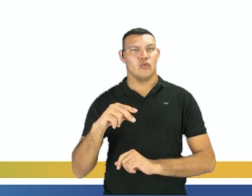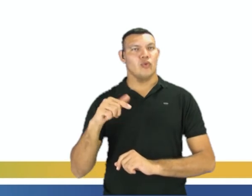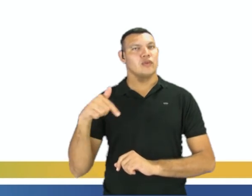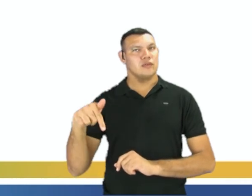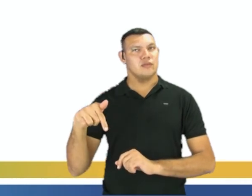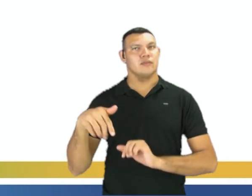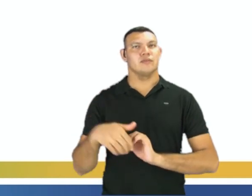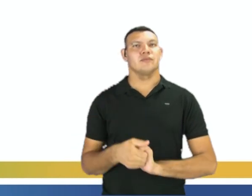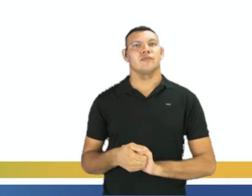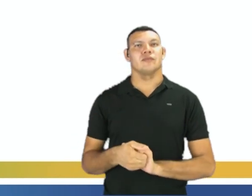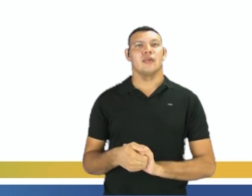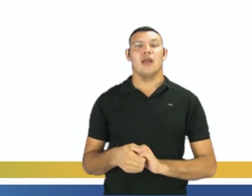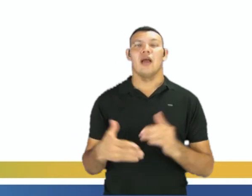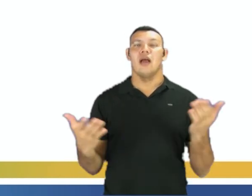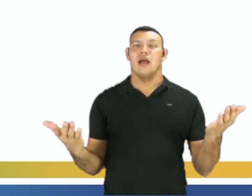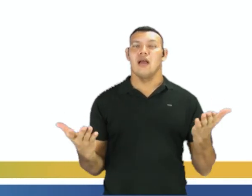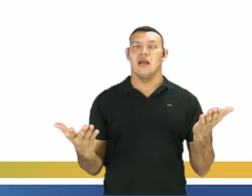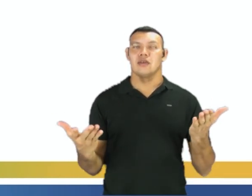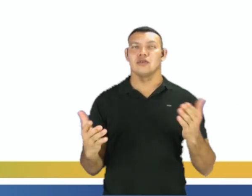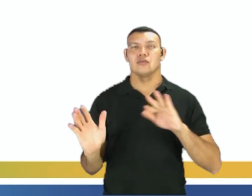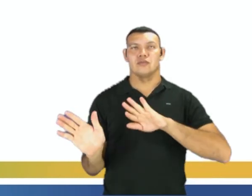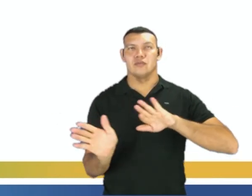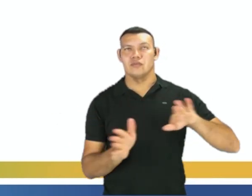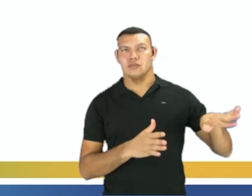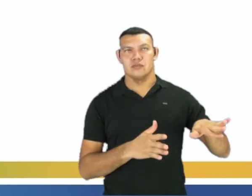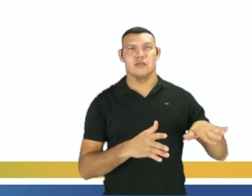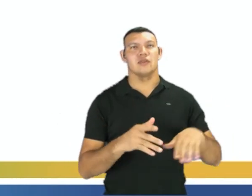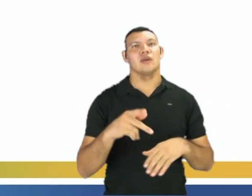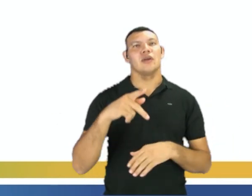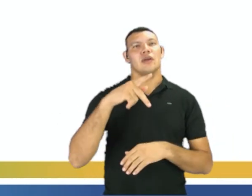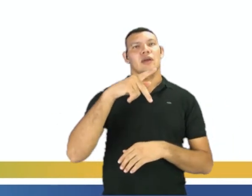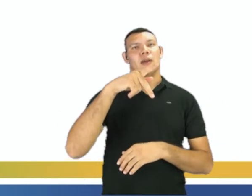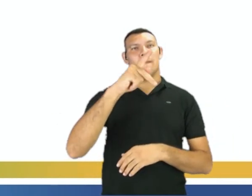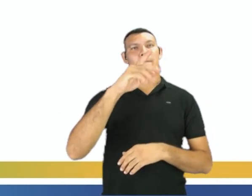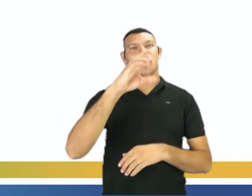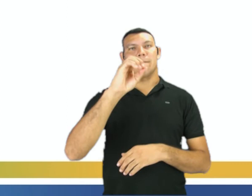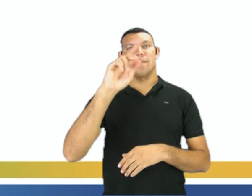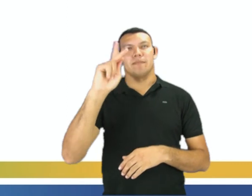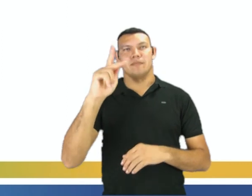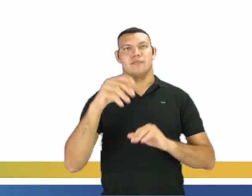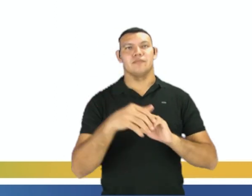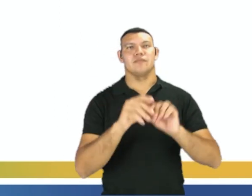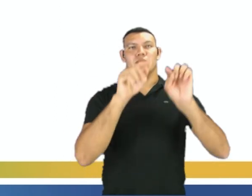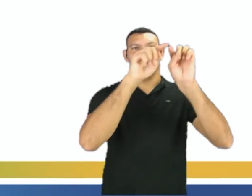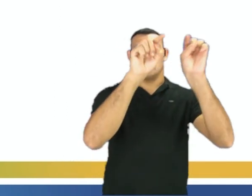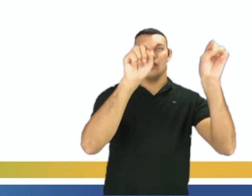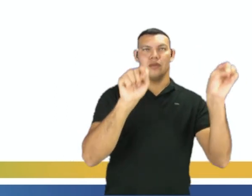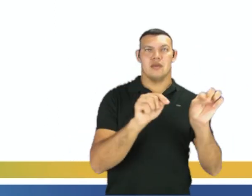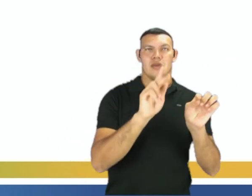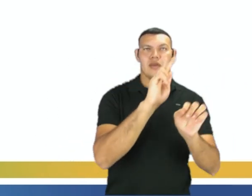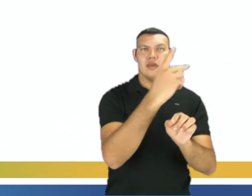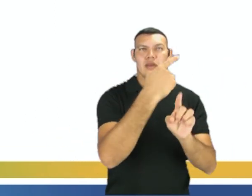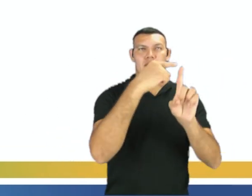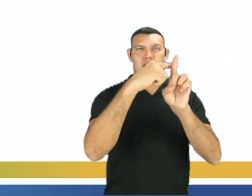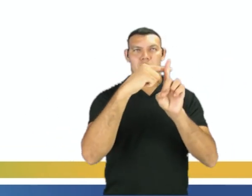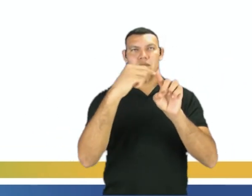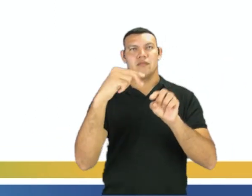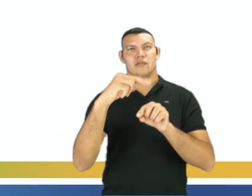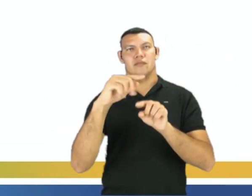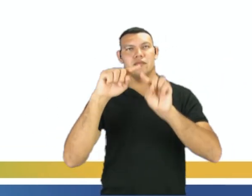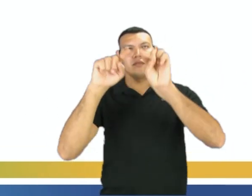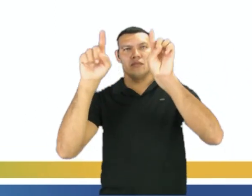a concentração de H+ é igual à concentração de OH-, eles têm o mesmo valor.